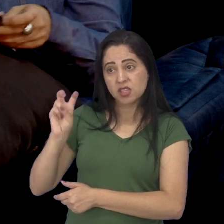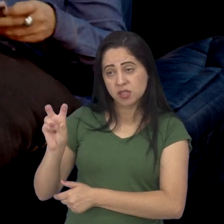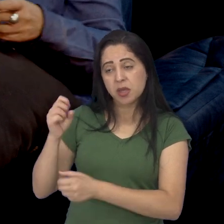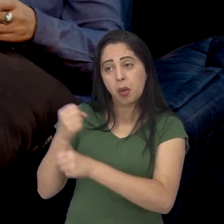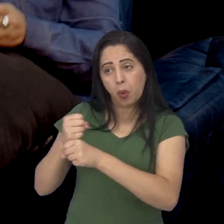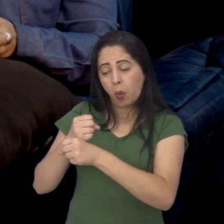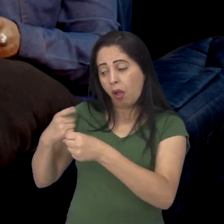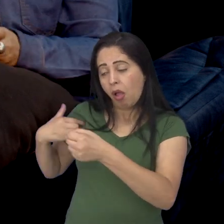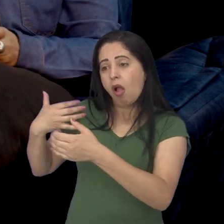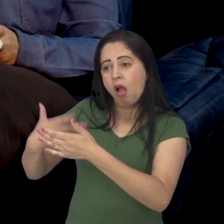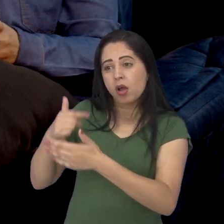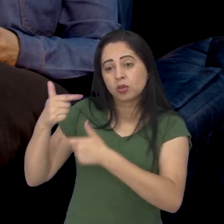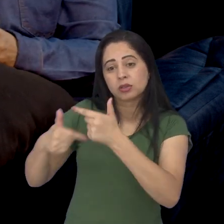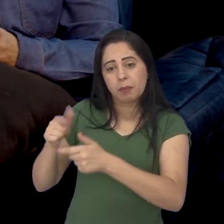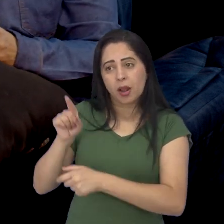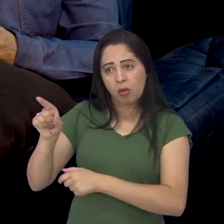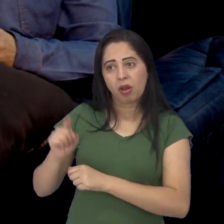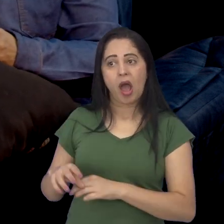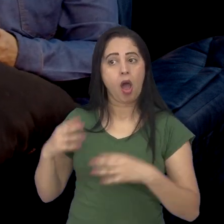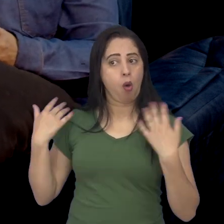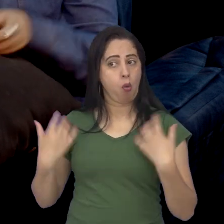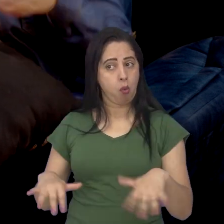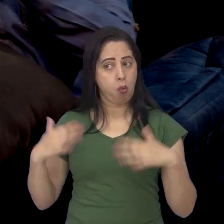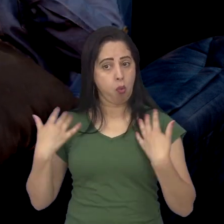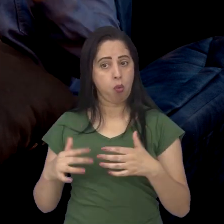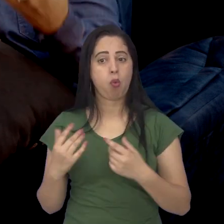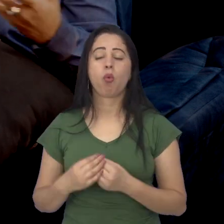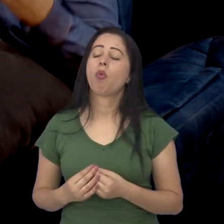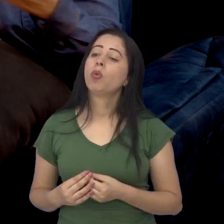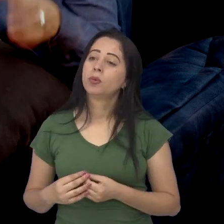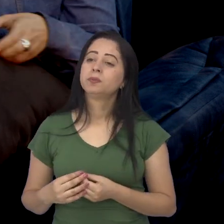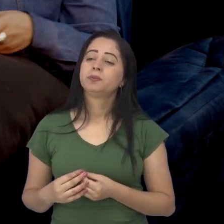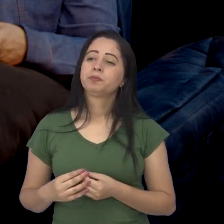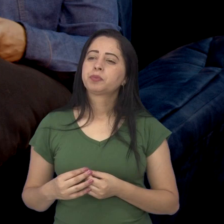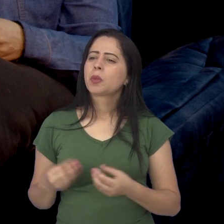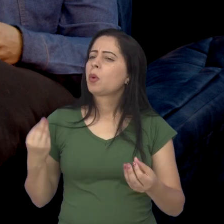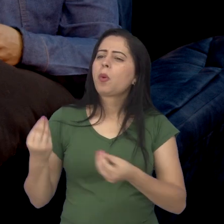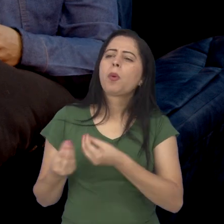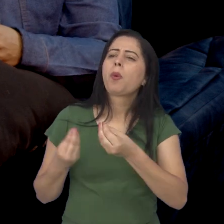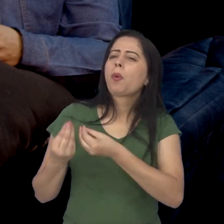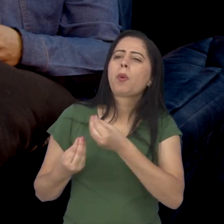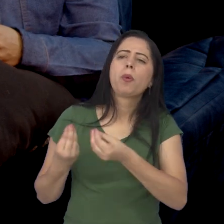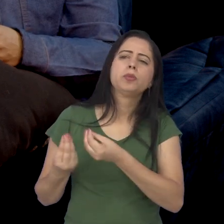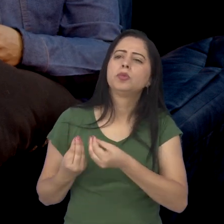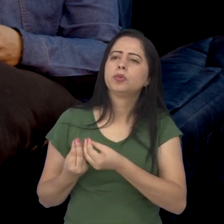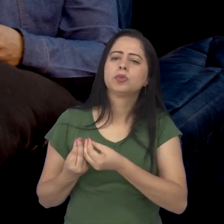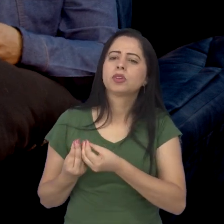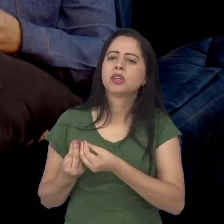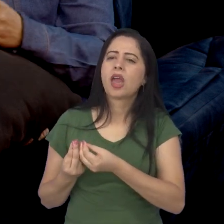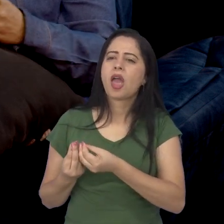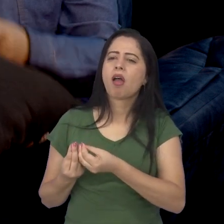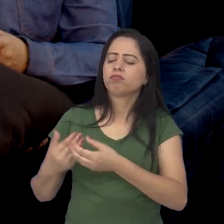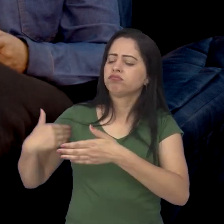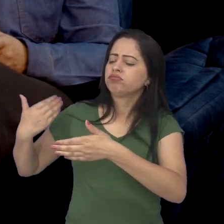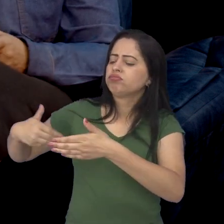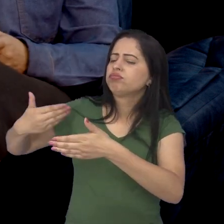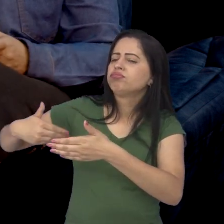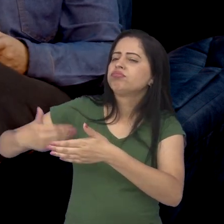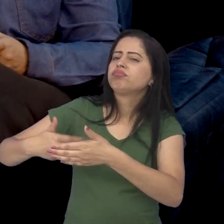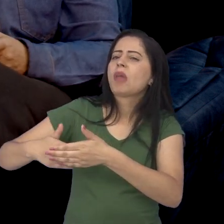SINDCT. Bastante tempo, né, Fê? Como é que é essa trajetória, né,